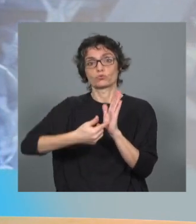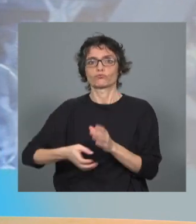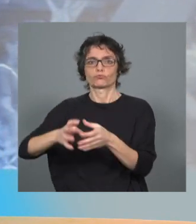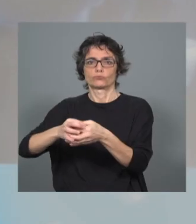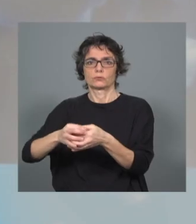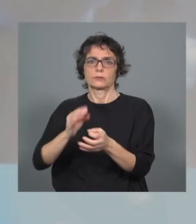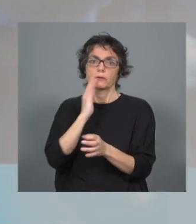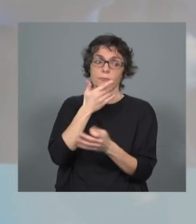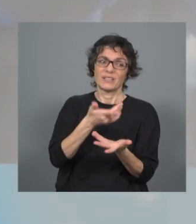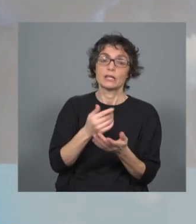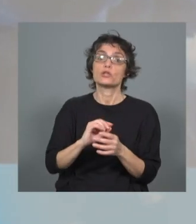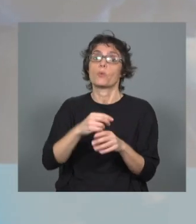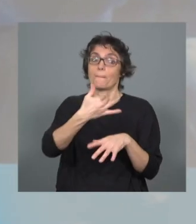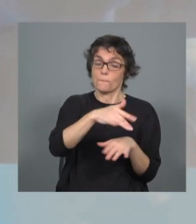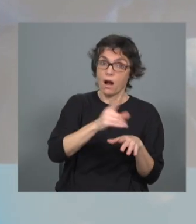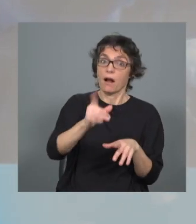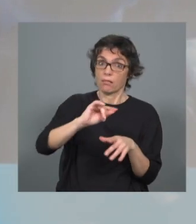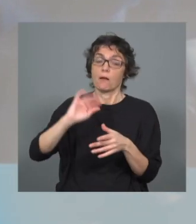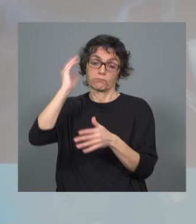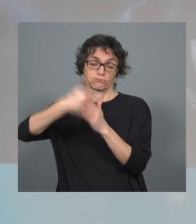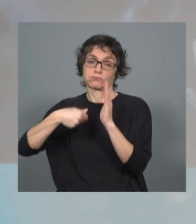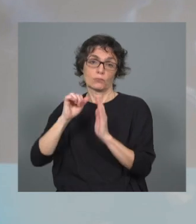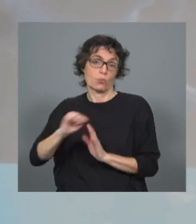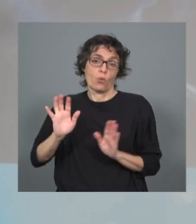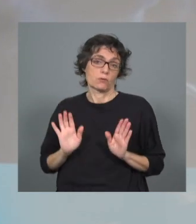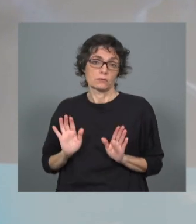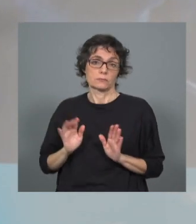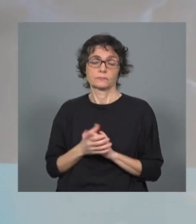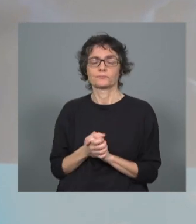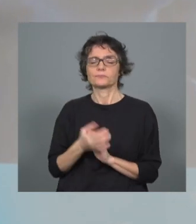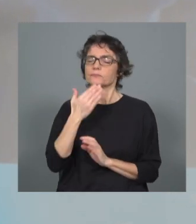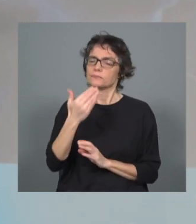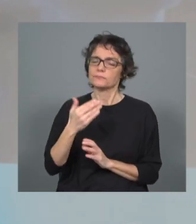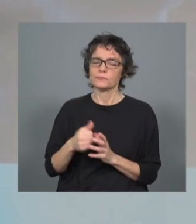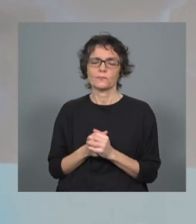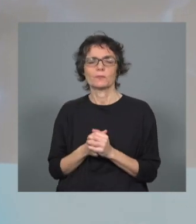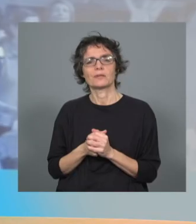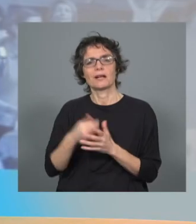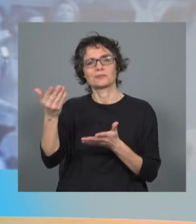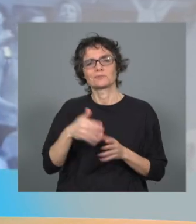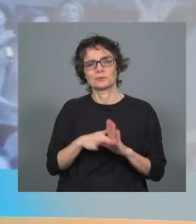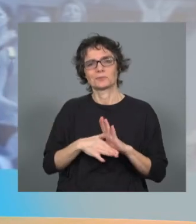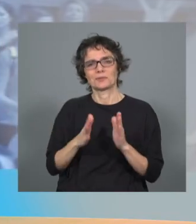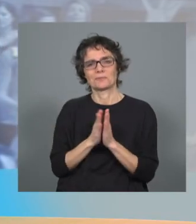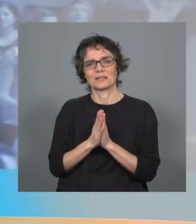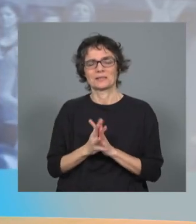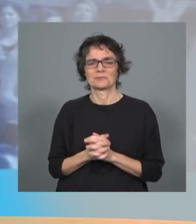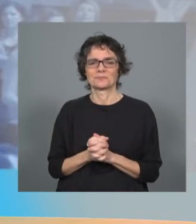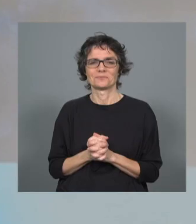que é que o futuro nos reserva, de facto, e continuaremos aqui também para o analisar e acompanhar. Agradeço, Filipe Avilés, ter estado aqui no programa Eclésia. Muito